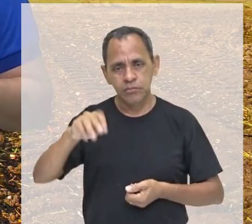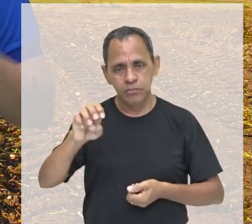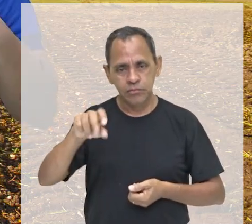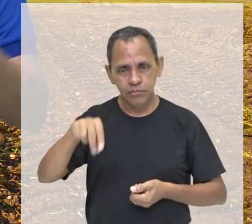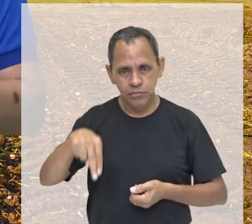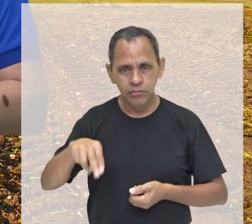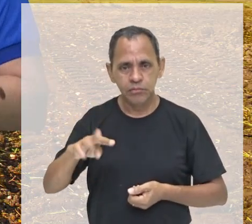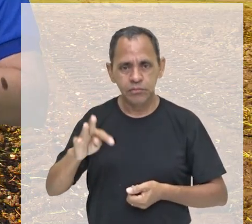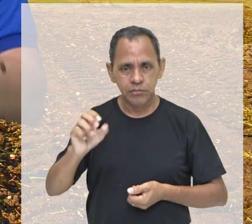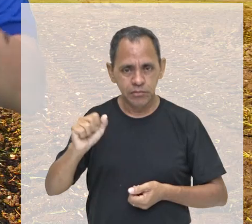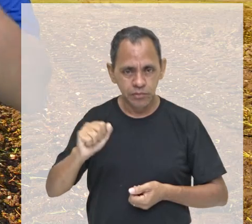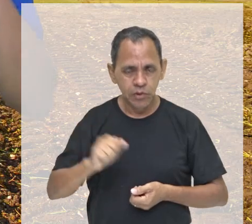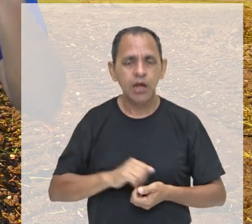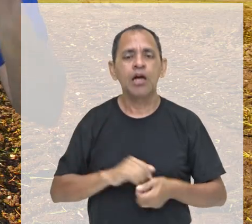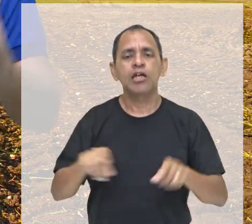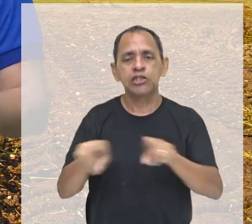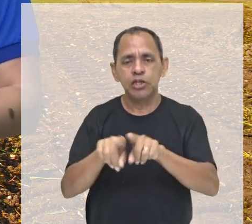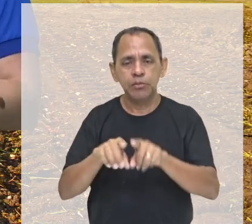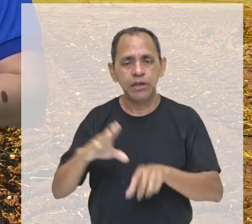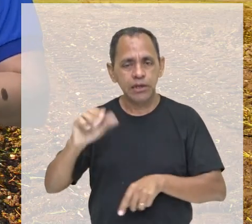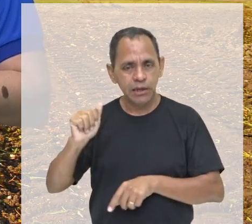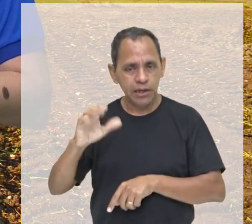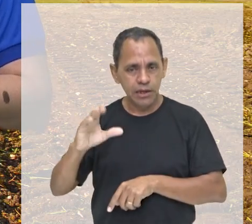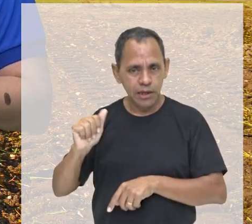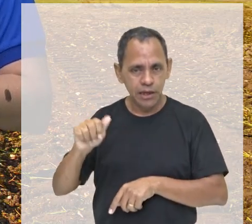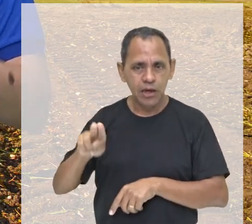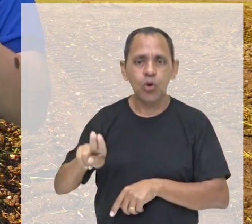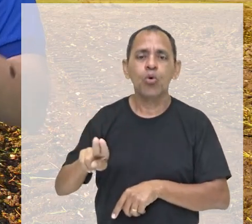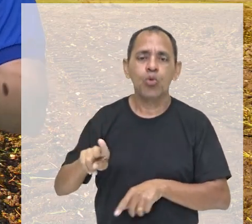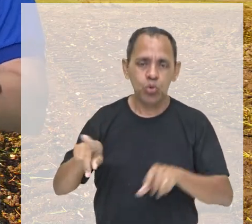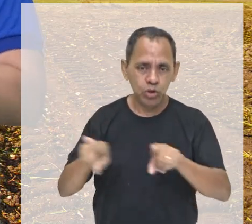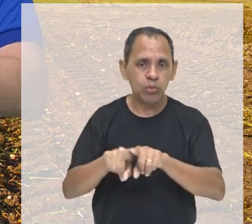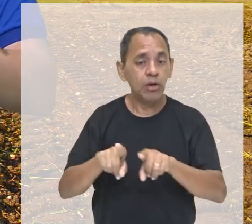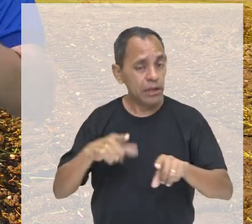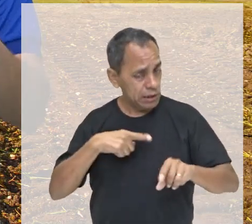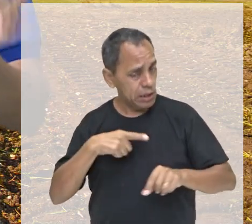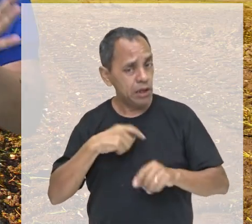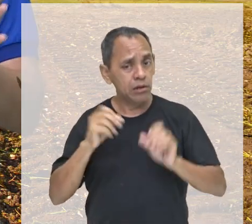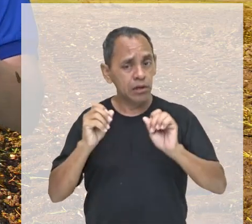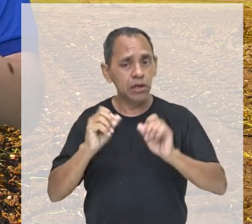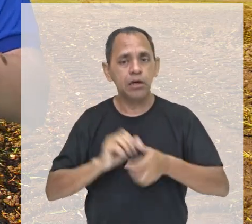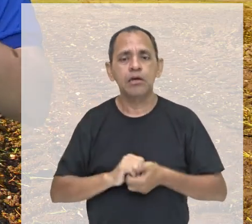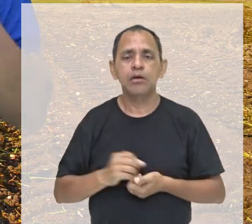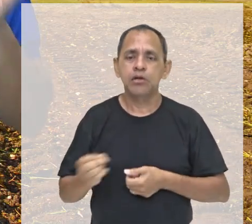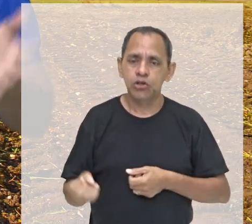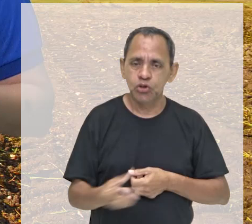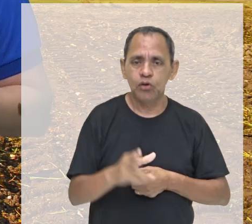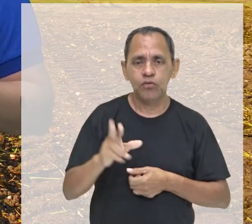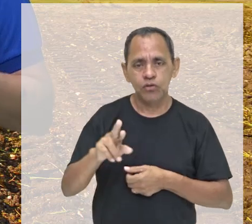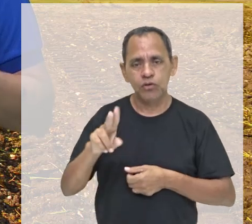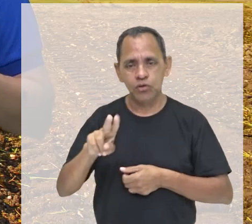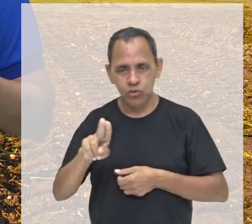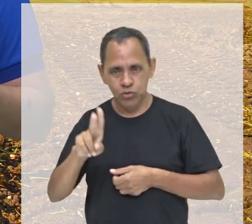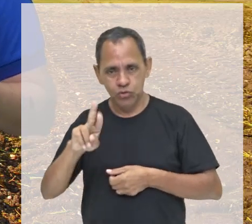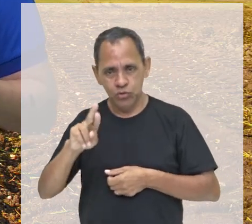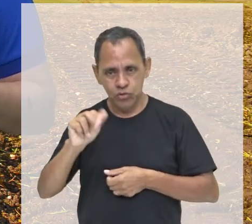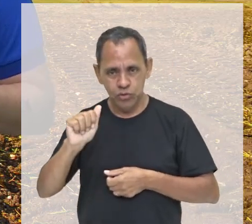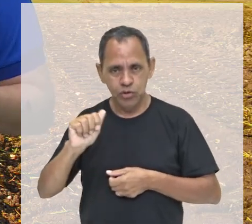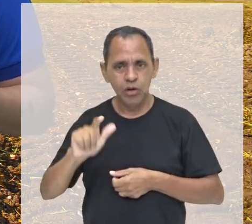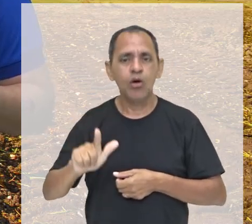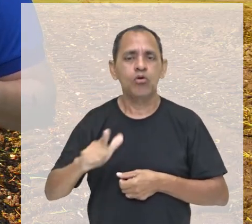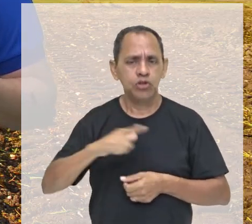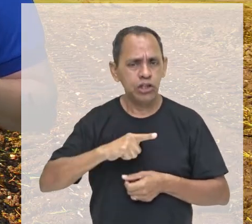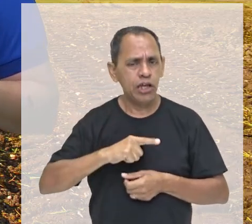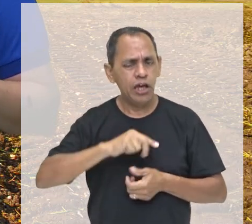aqui plantar o cacau, e aí acaba surgindo esse novo rural, que acaba sendo multifuncional realmente.